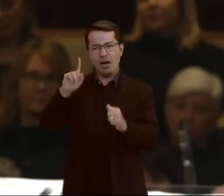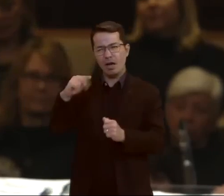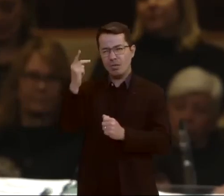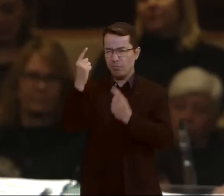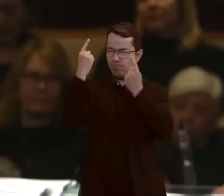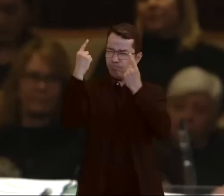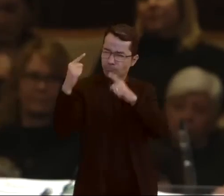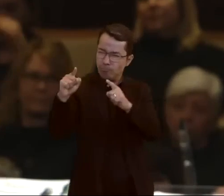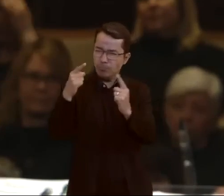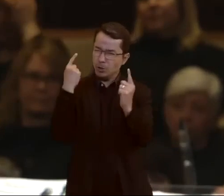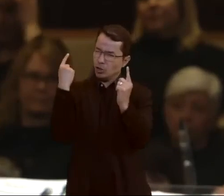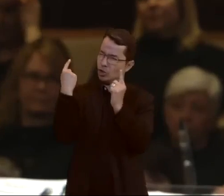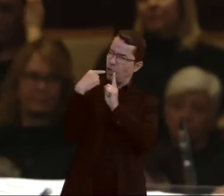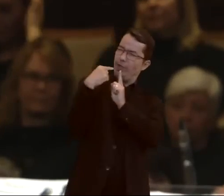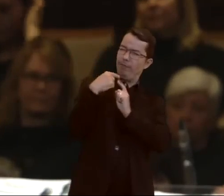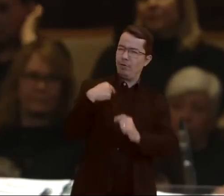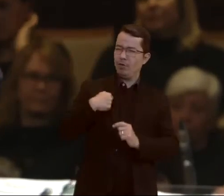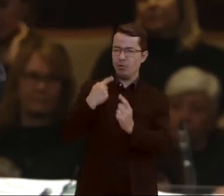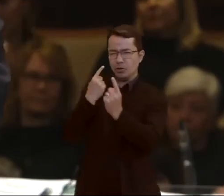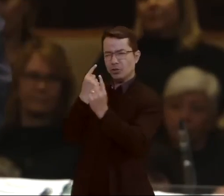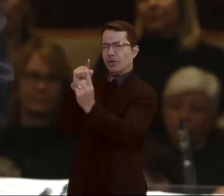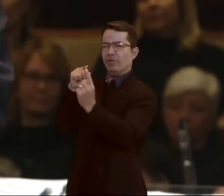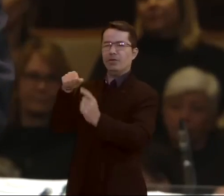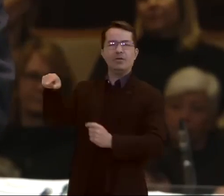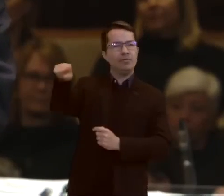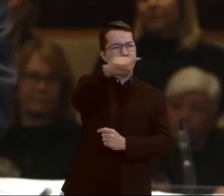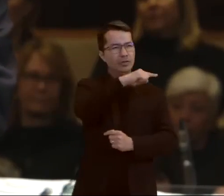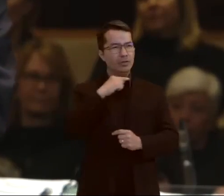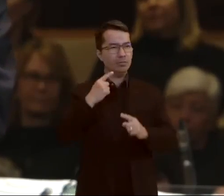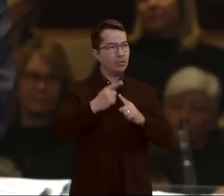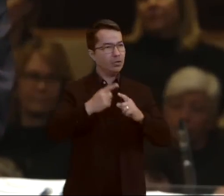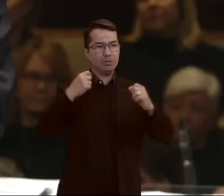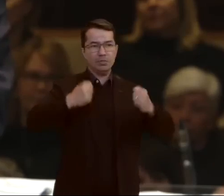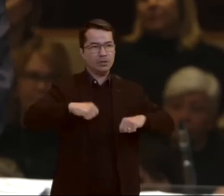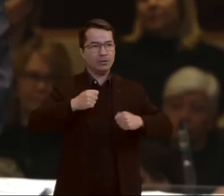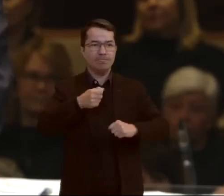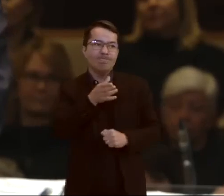lançando, que tem a ver com a maturidade